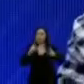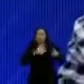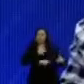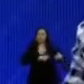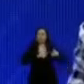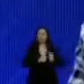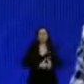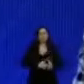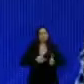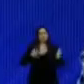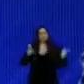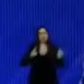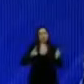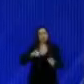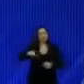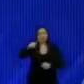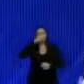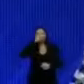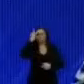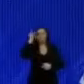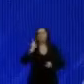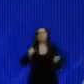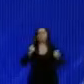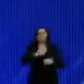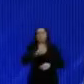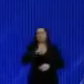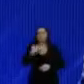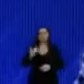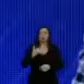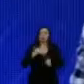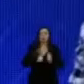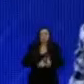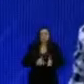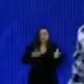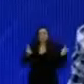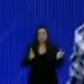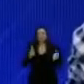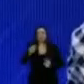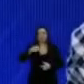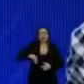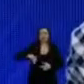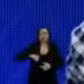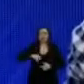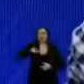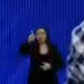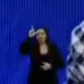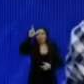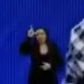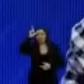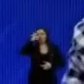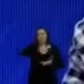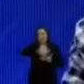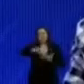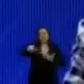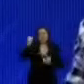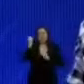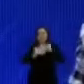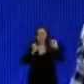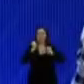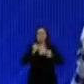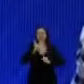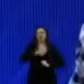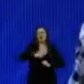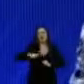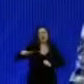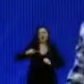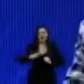Maranhão o aumento de pessoas ameaçadas de morte o mentor dentro do Maranhão muitas lideranças foram assassinadas e continua os